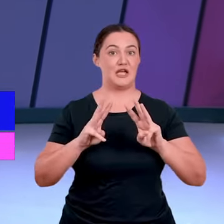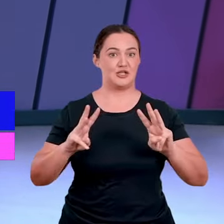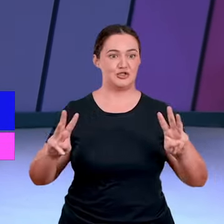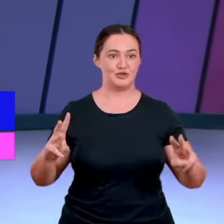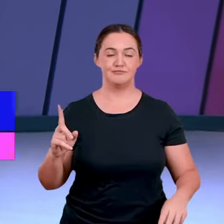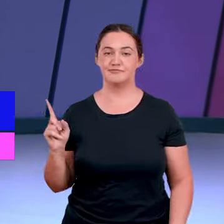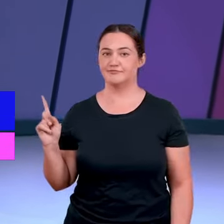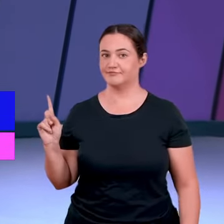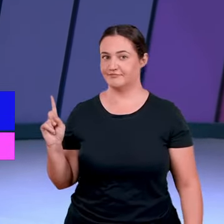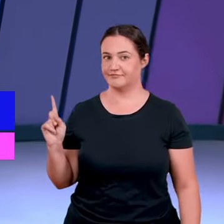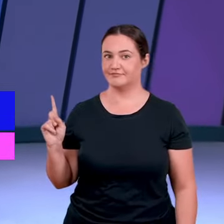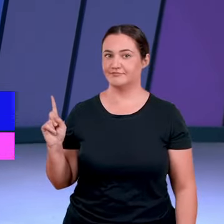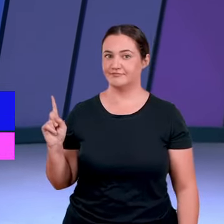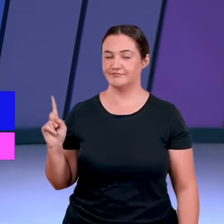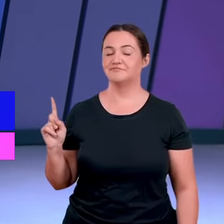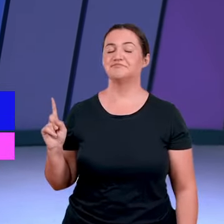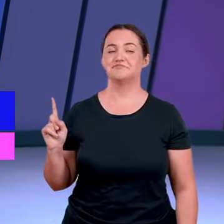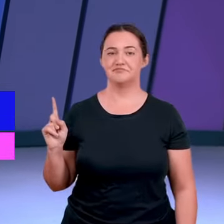ó,